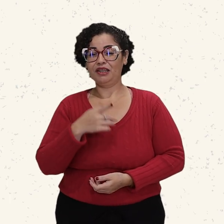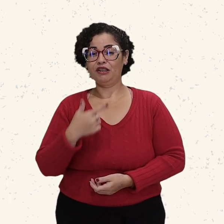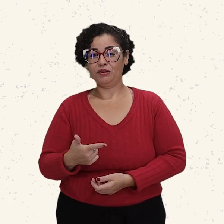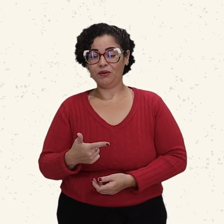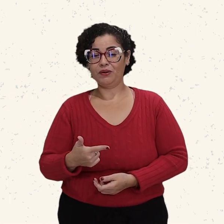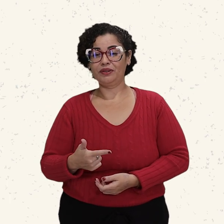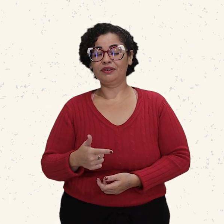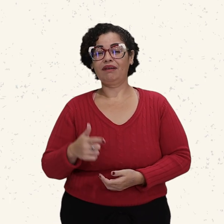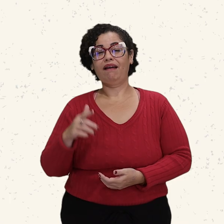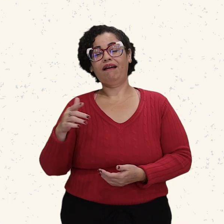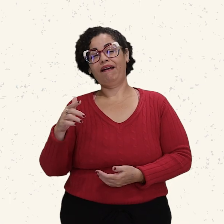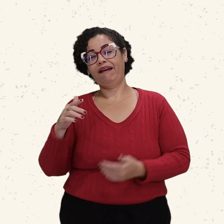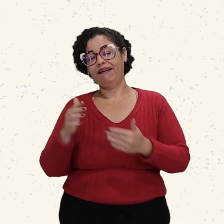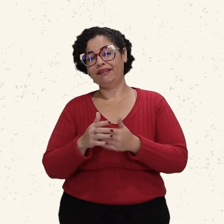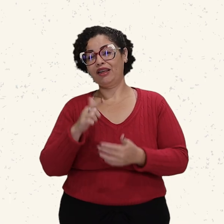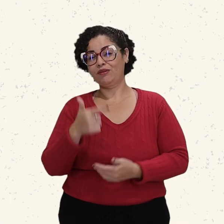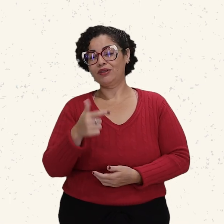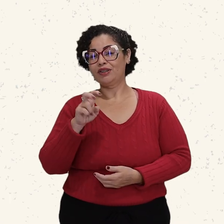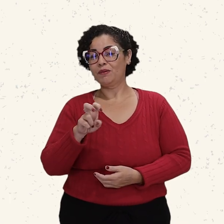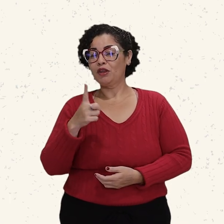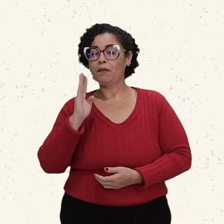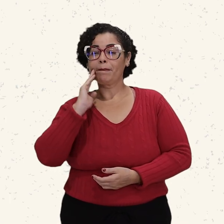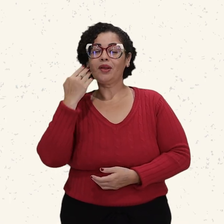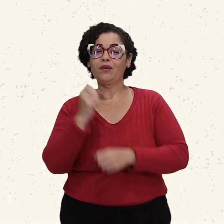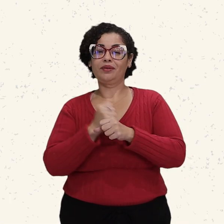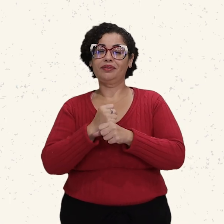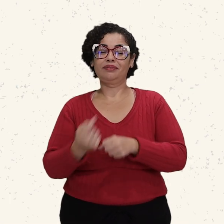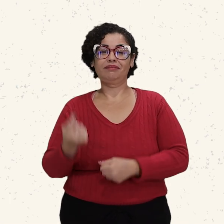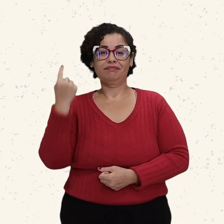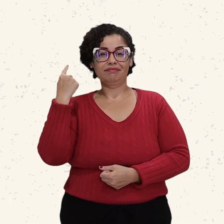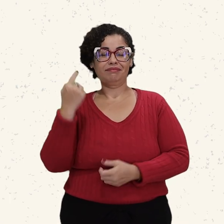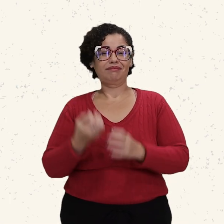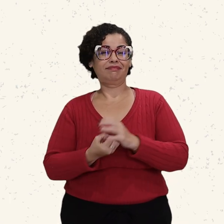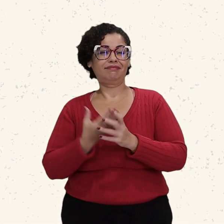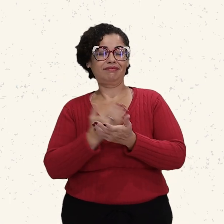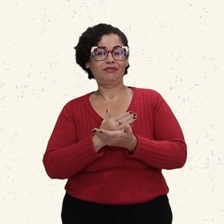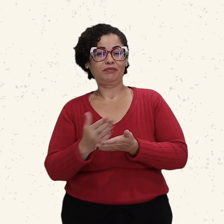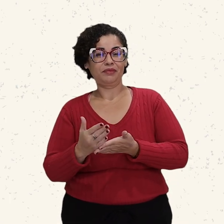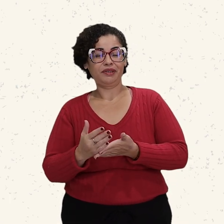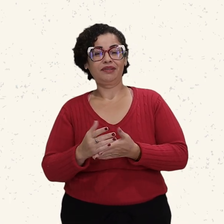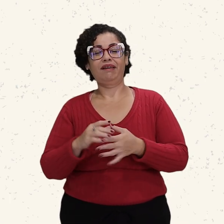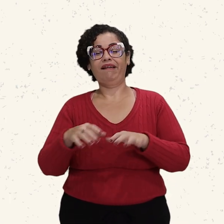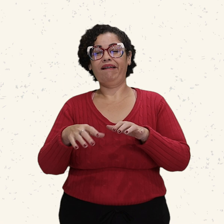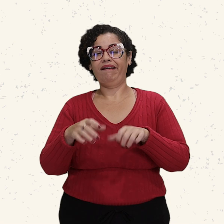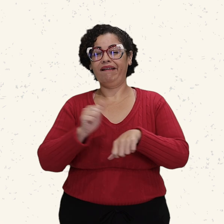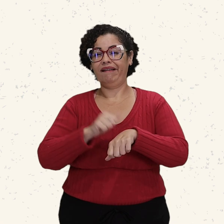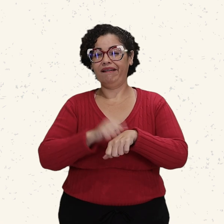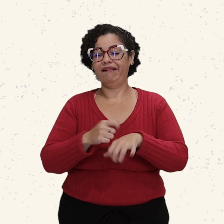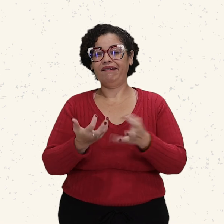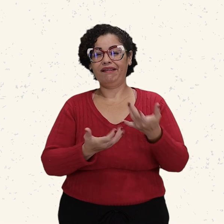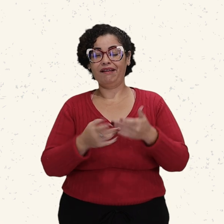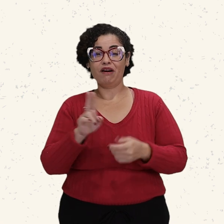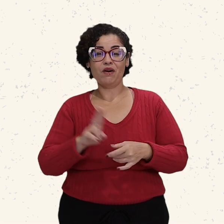542 a 251 milhões de anos atrás. Surgiram as jazidas de carvão utilizadas por